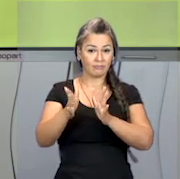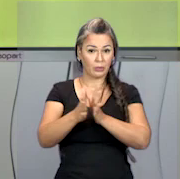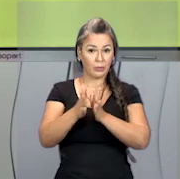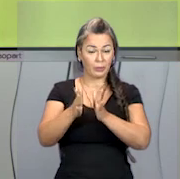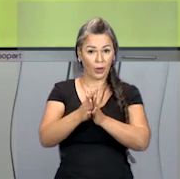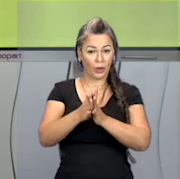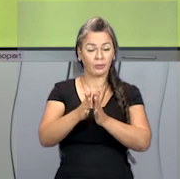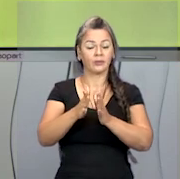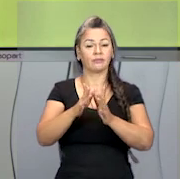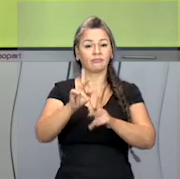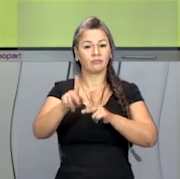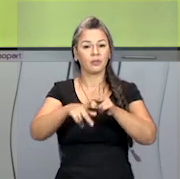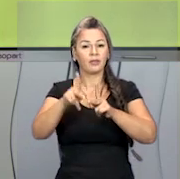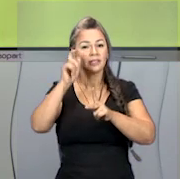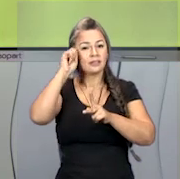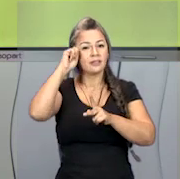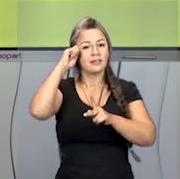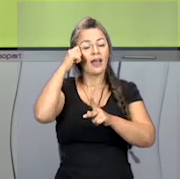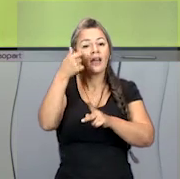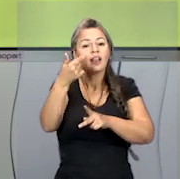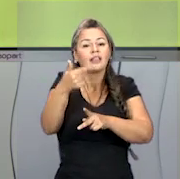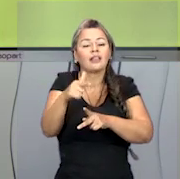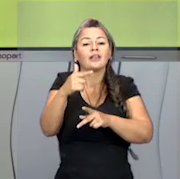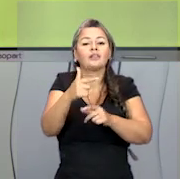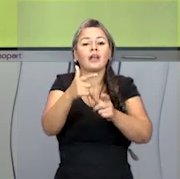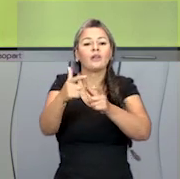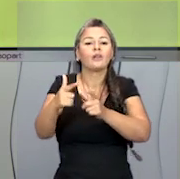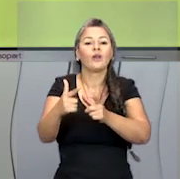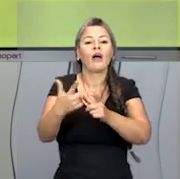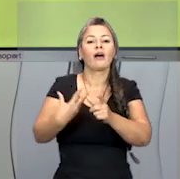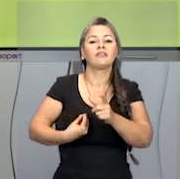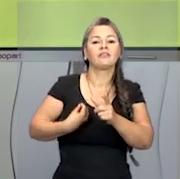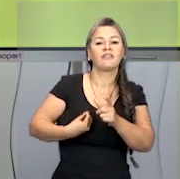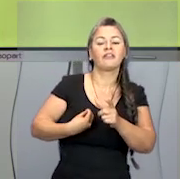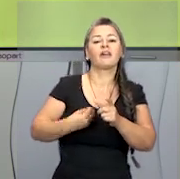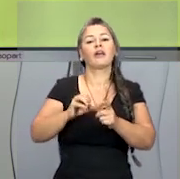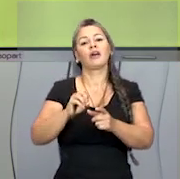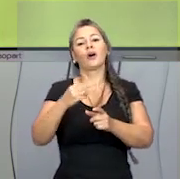como acessar essas terras para que elas possam viver e trabalhar?